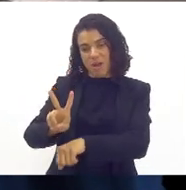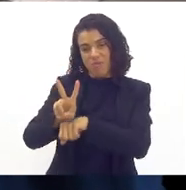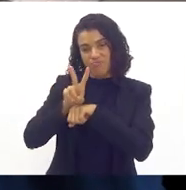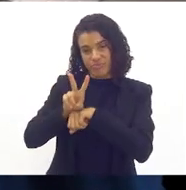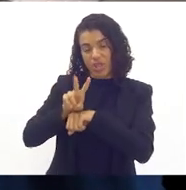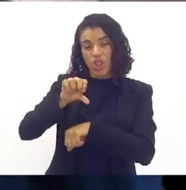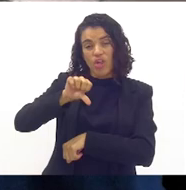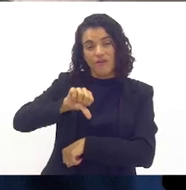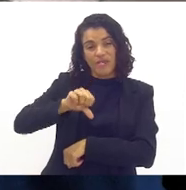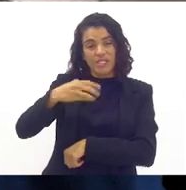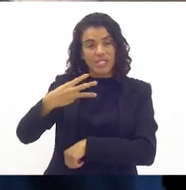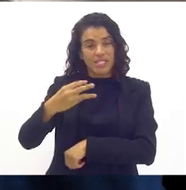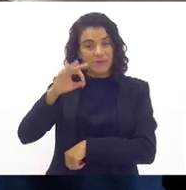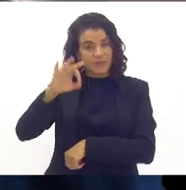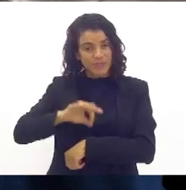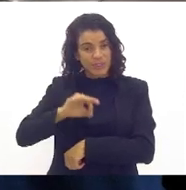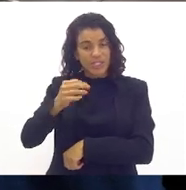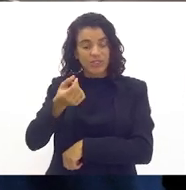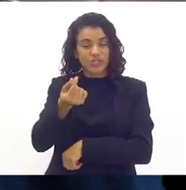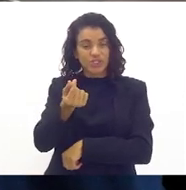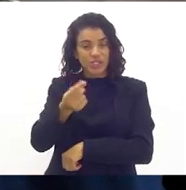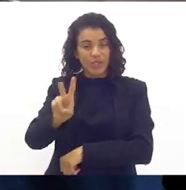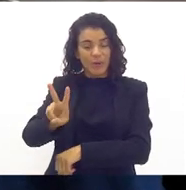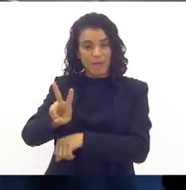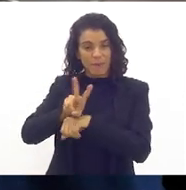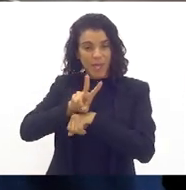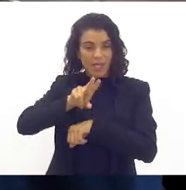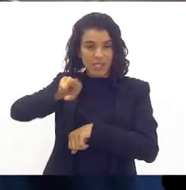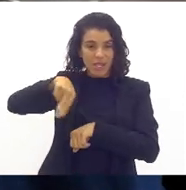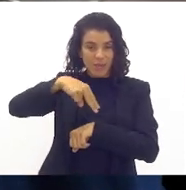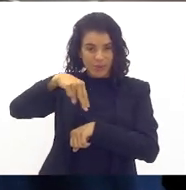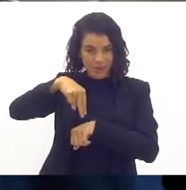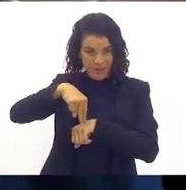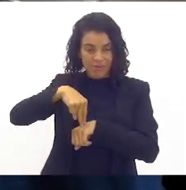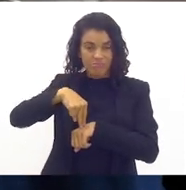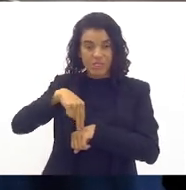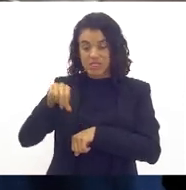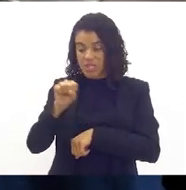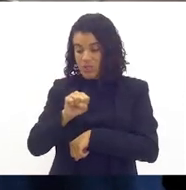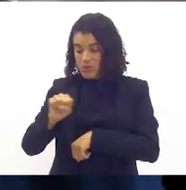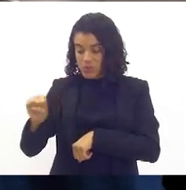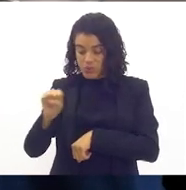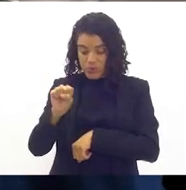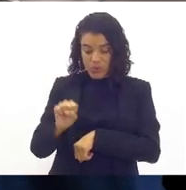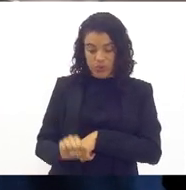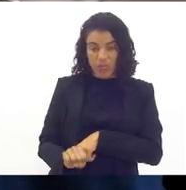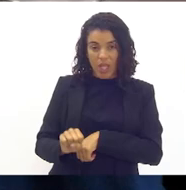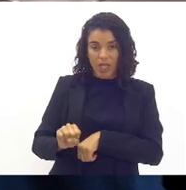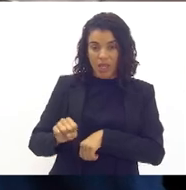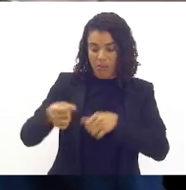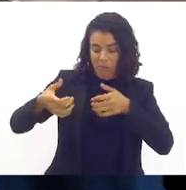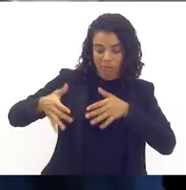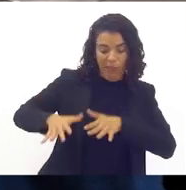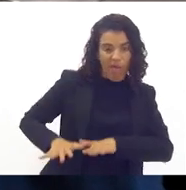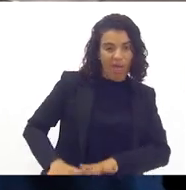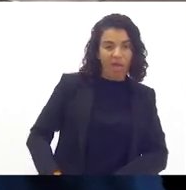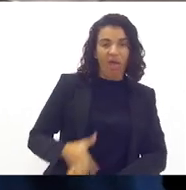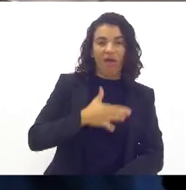93% da União. E como se esses estados do Sul-Sudeste desabam, o Brasil desaba